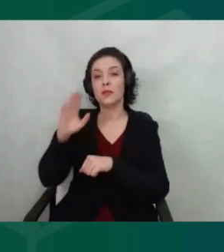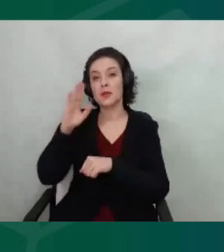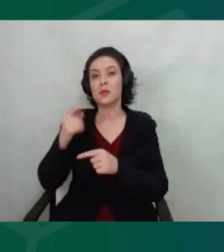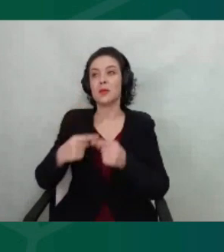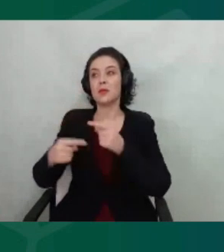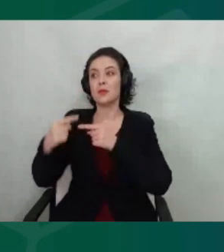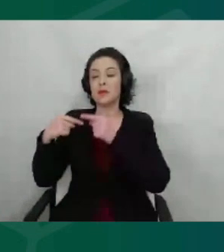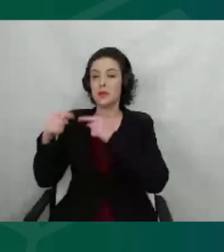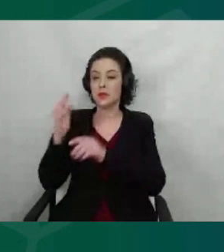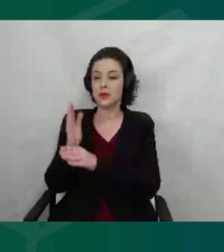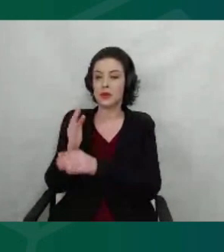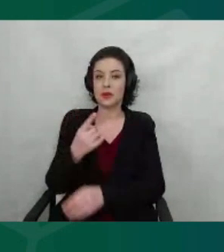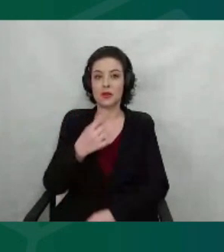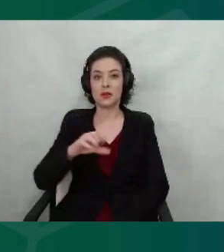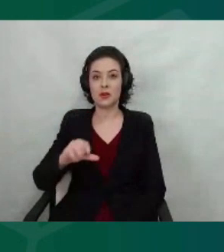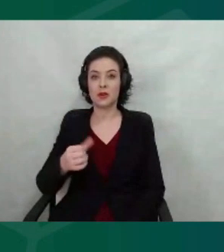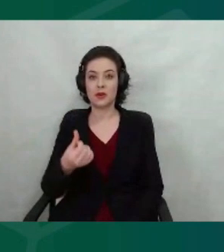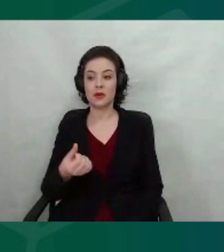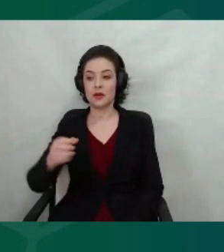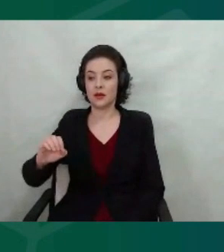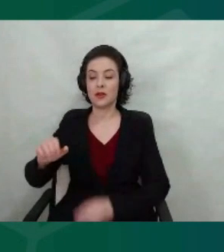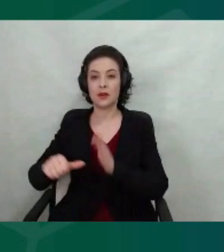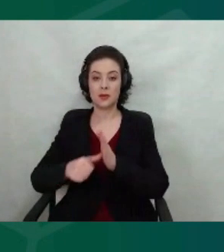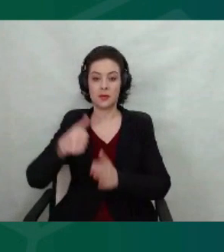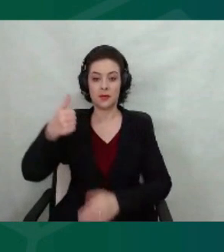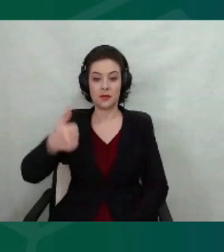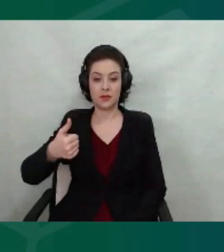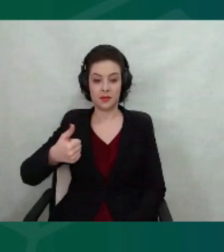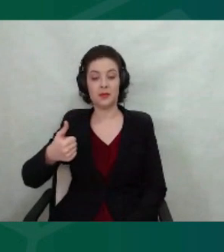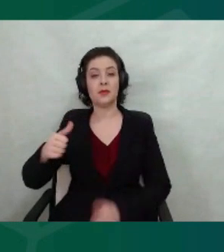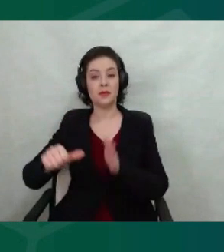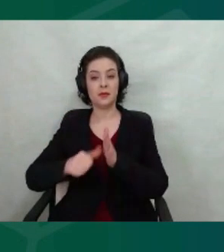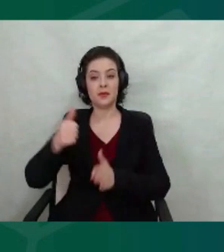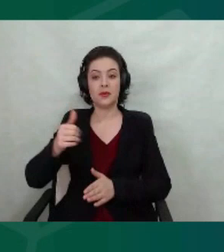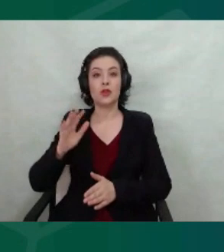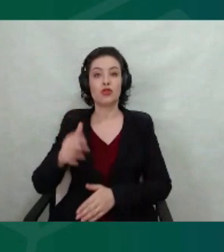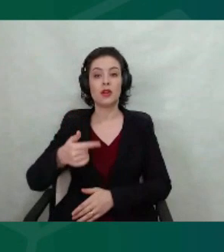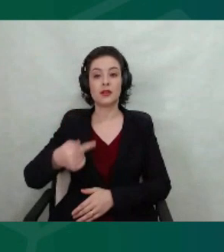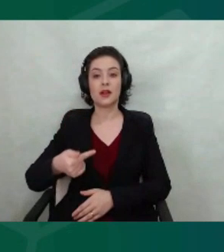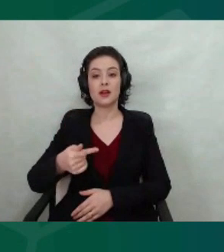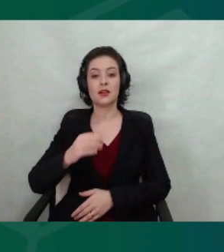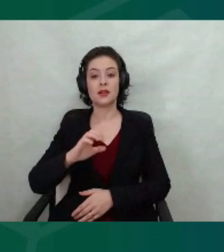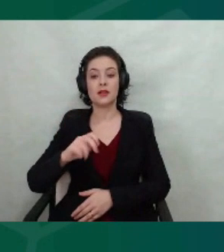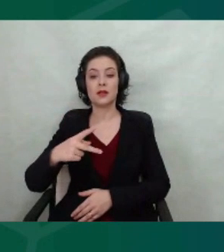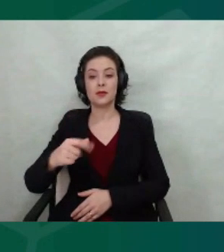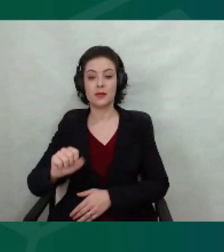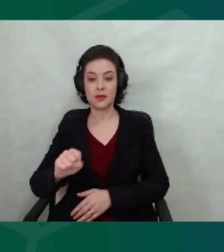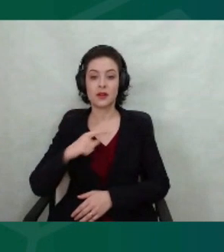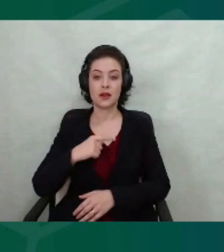em 1960 pela primeira vez. Nós temos 7 cepas de coronavírus,